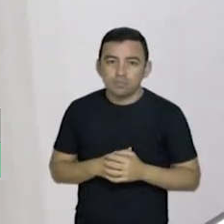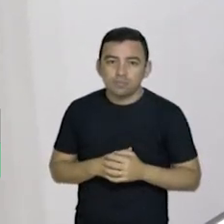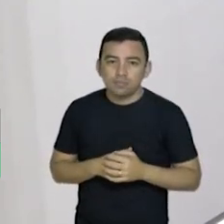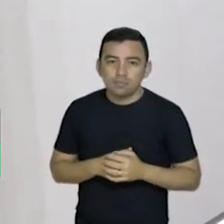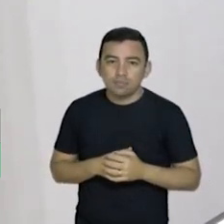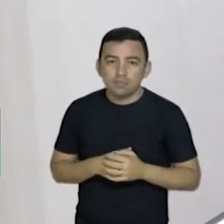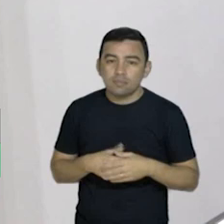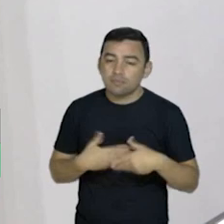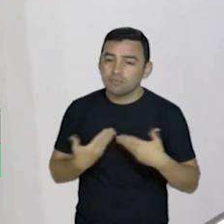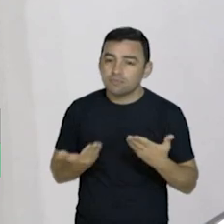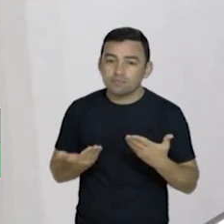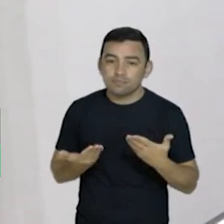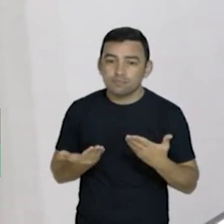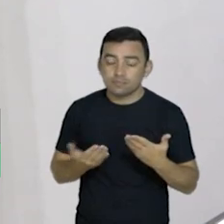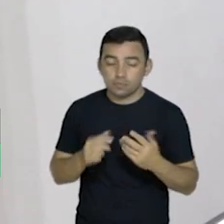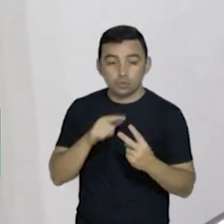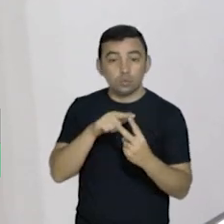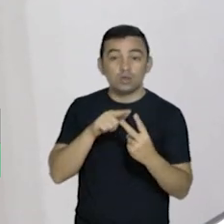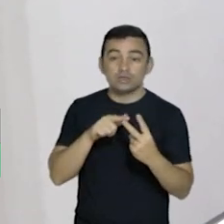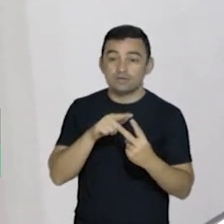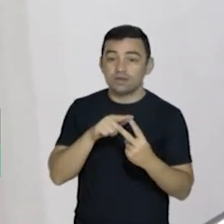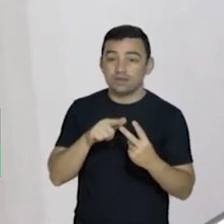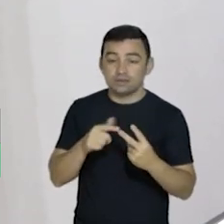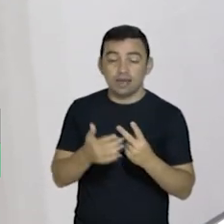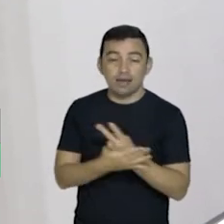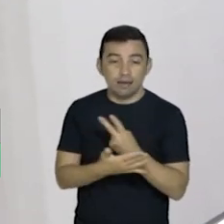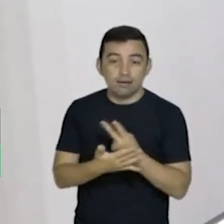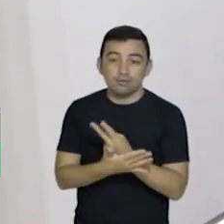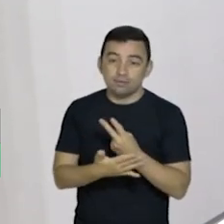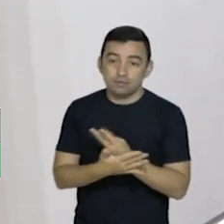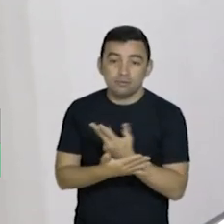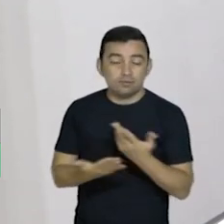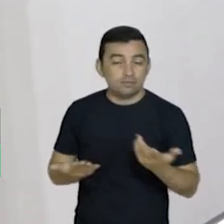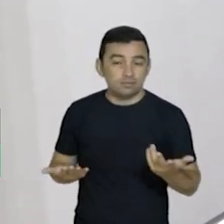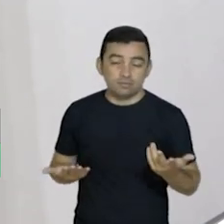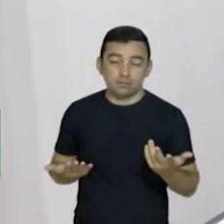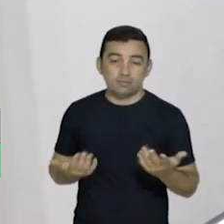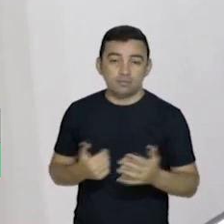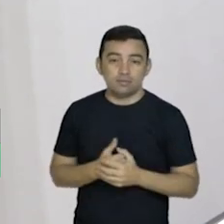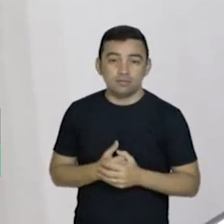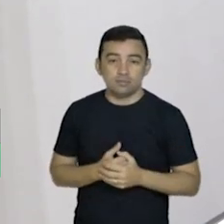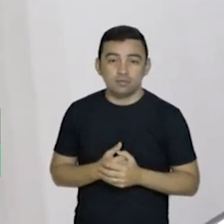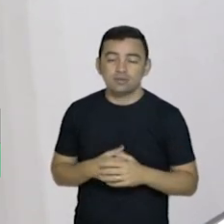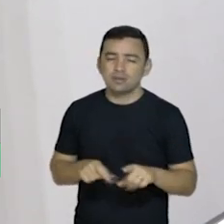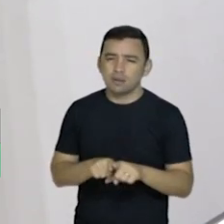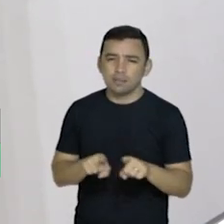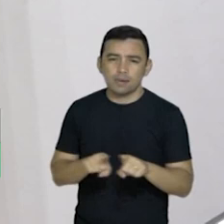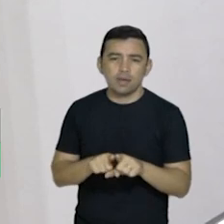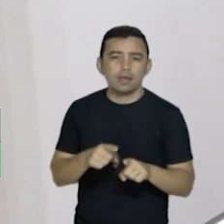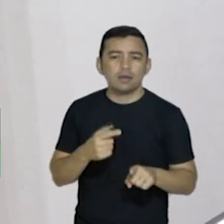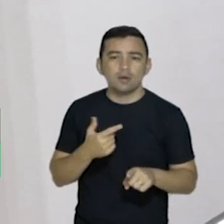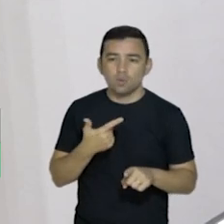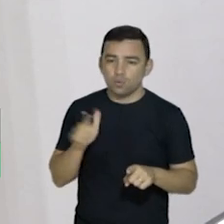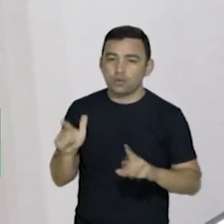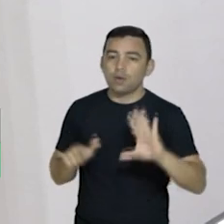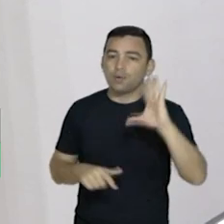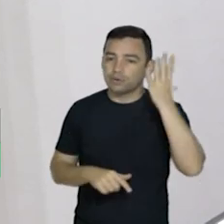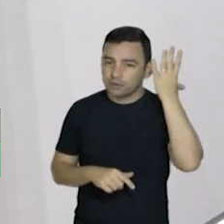duplamente penalizado isso sem contar outros relatos inusitados